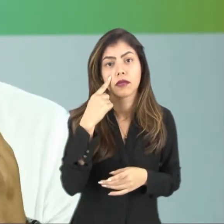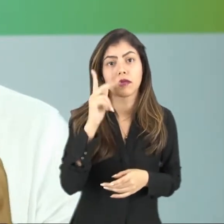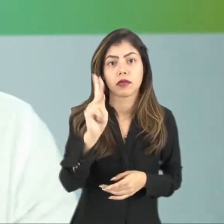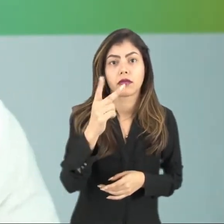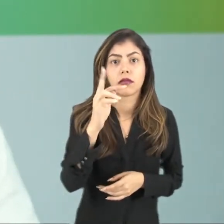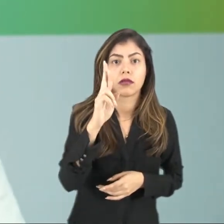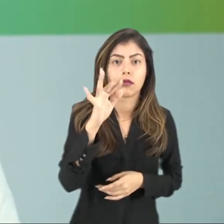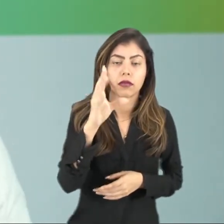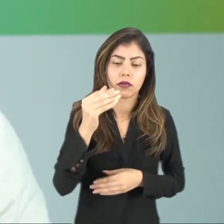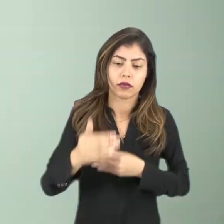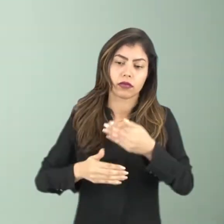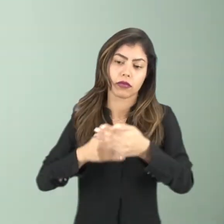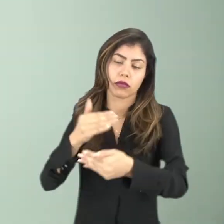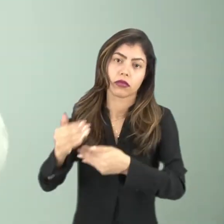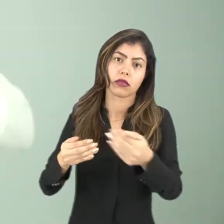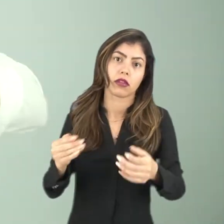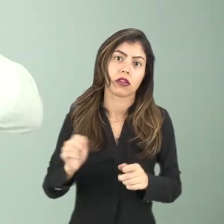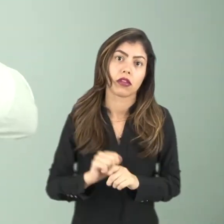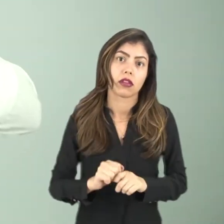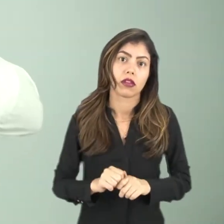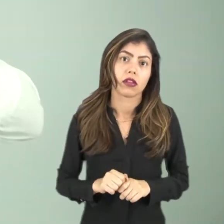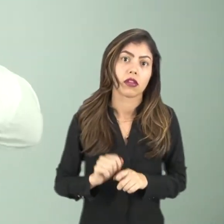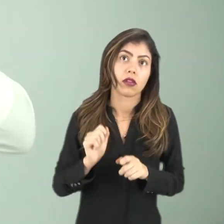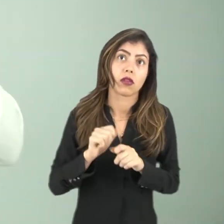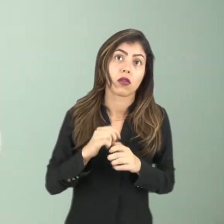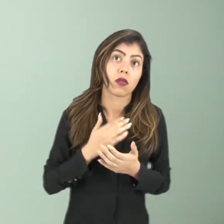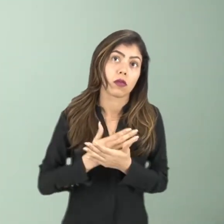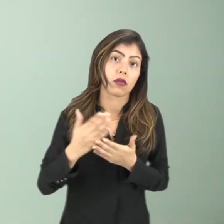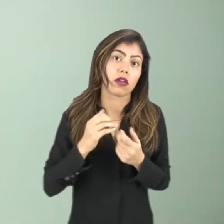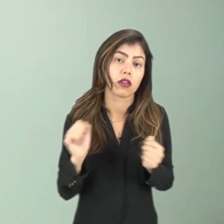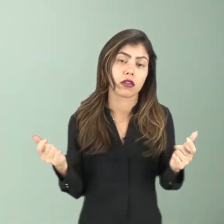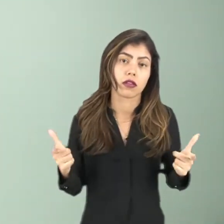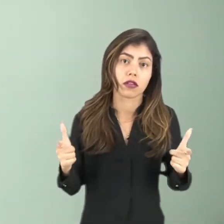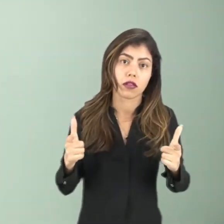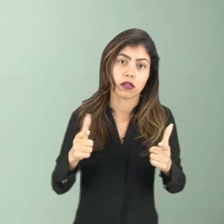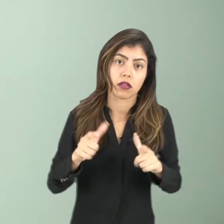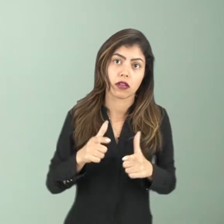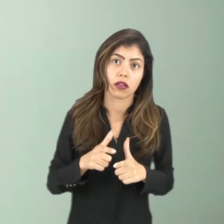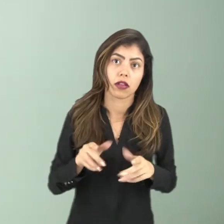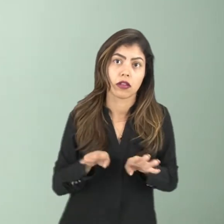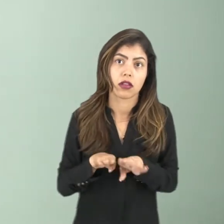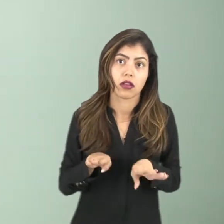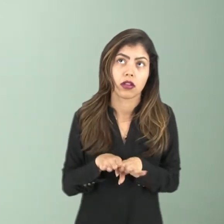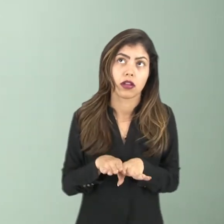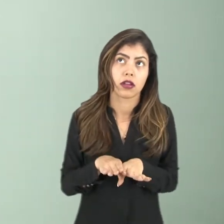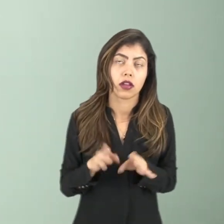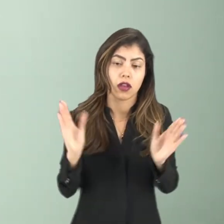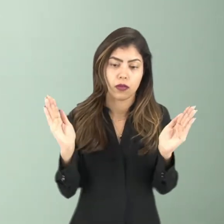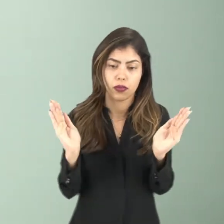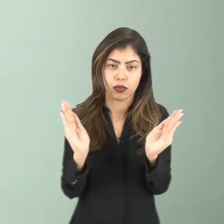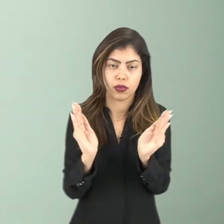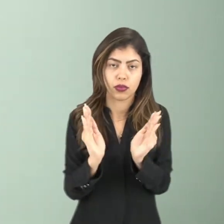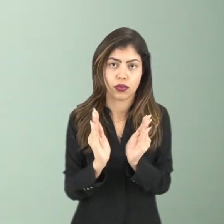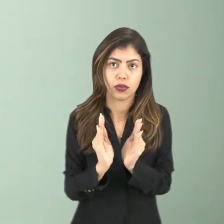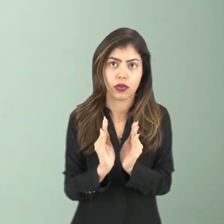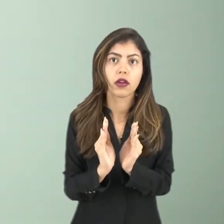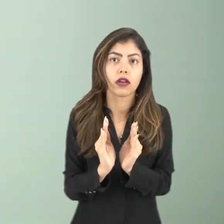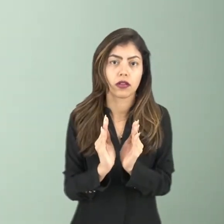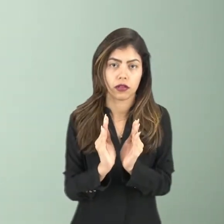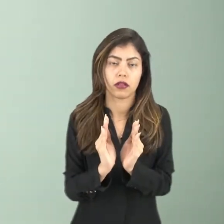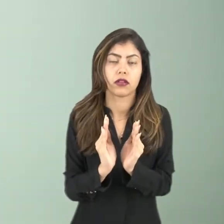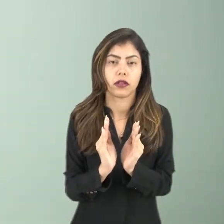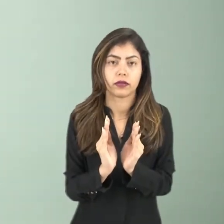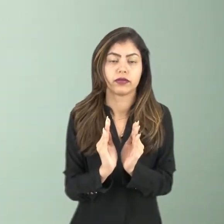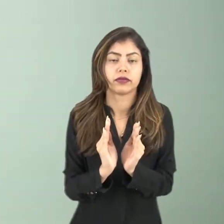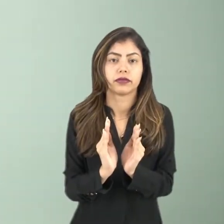Se você analisar uma pirâmide etária de um país desenvolvido, ela já começa a querer se inverter a pirâmide normal. A base bem